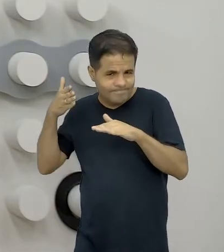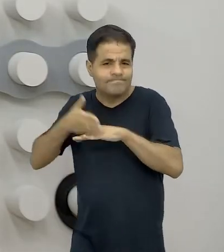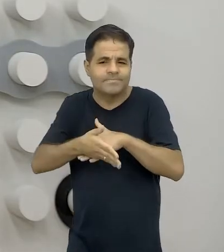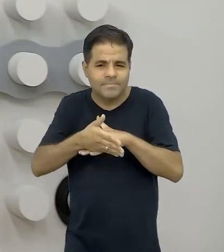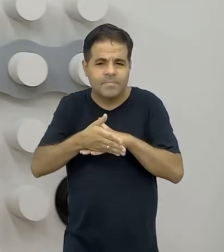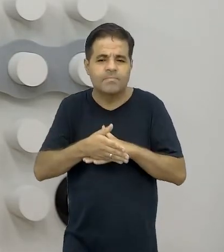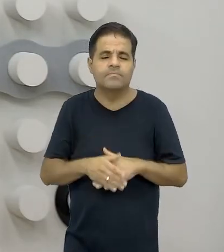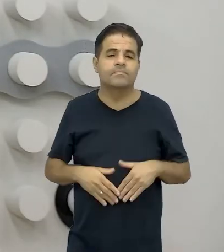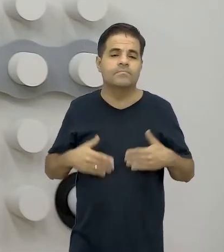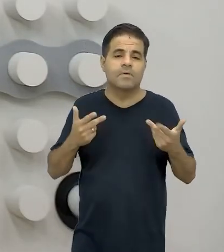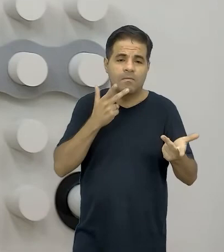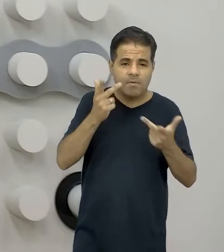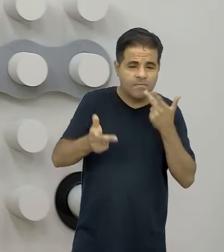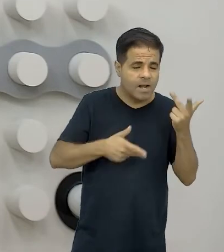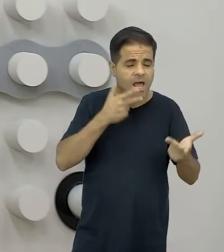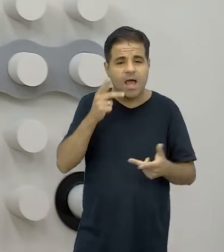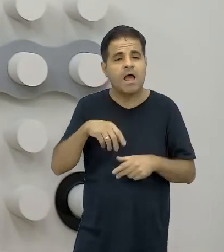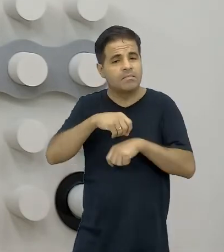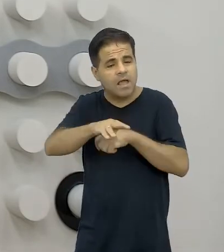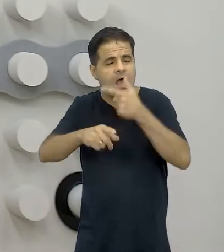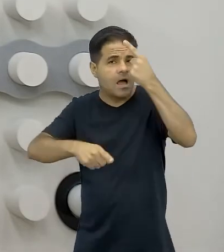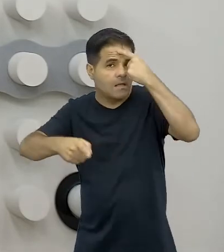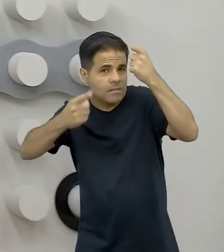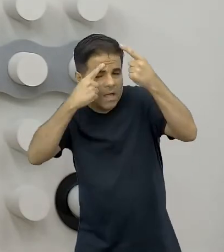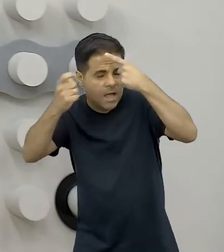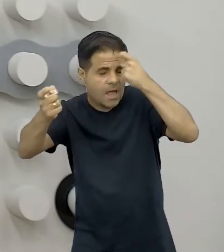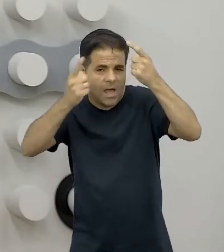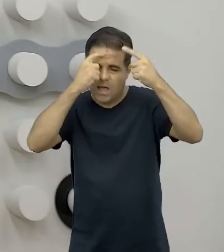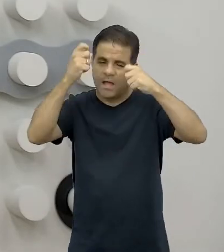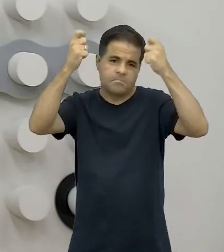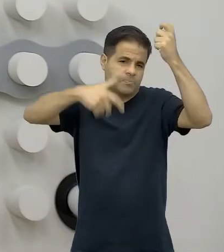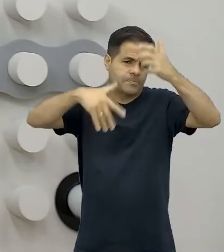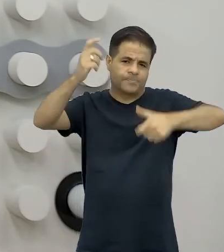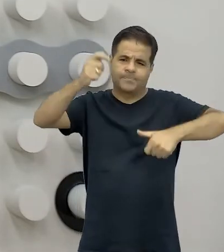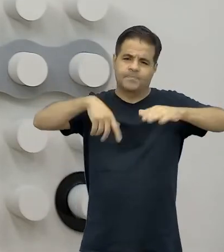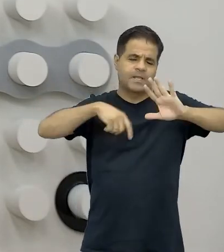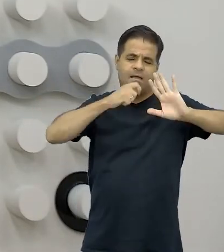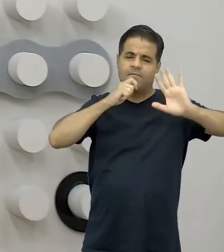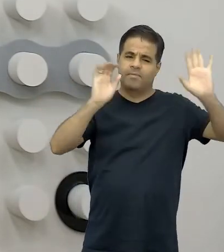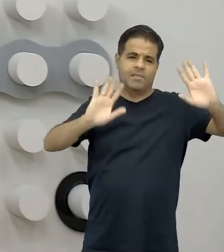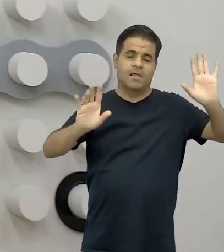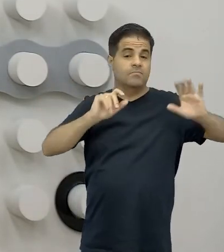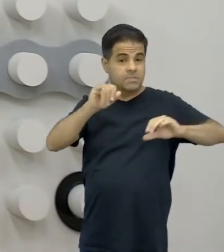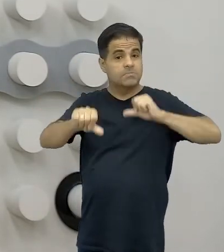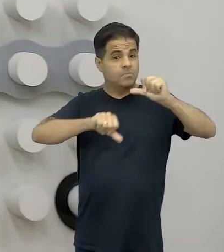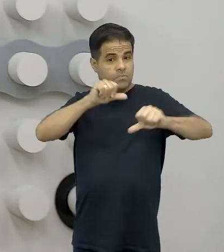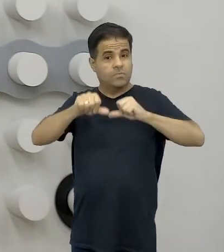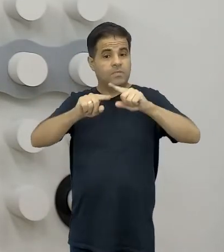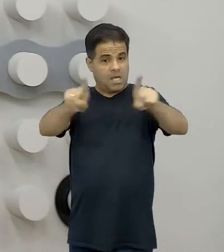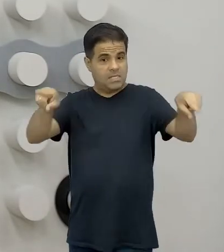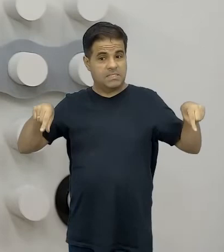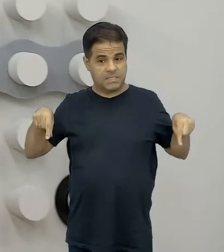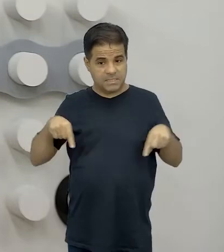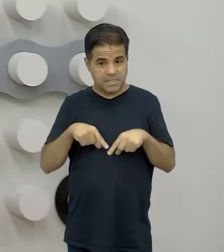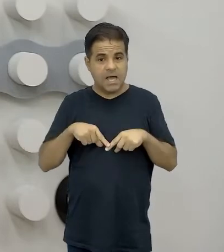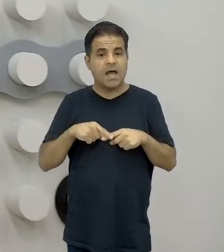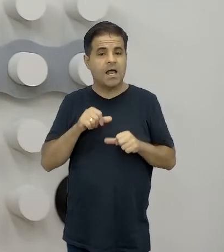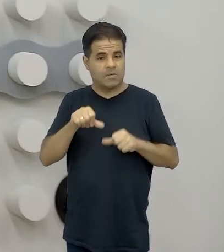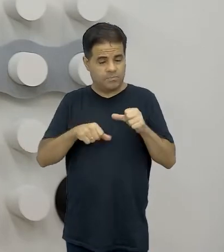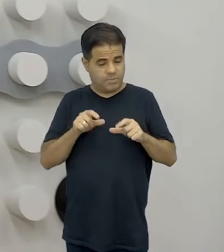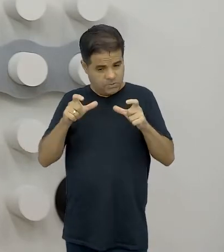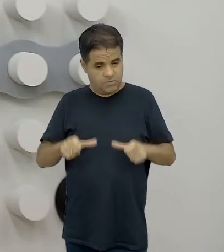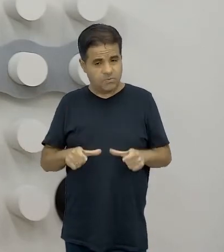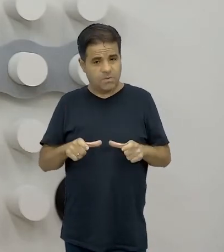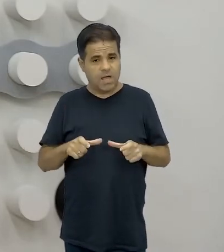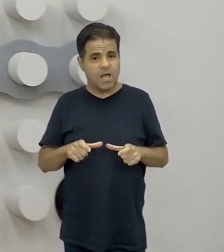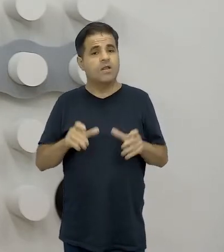participar, para falar, para dar suas ideias, etc, etc. Se a gente muda essa sala, se a gente muda esse lugar,